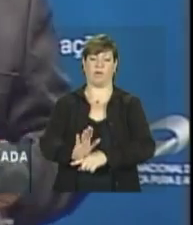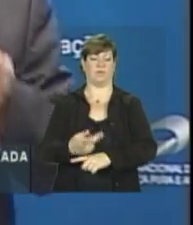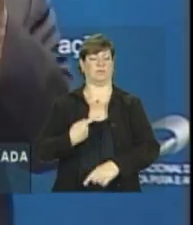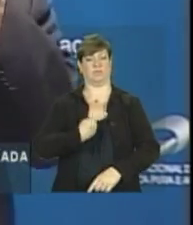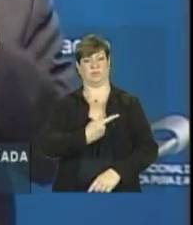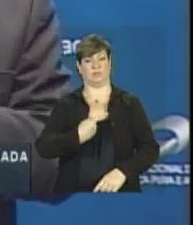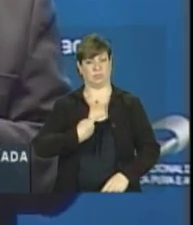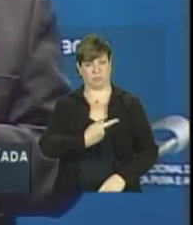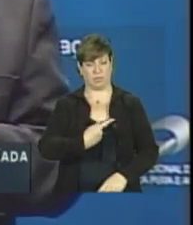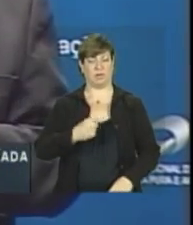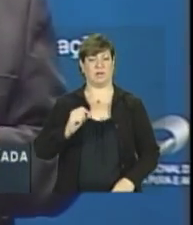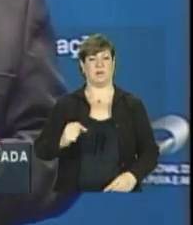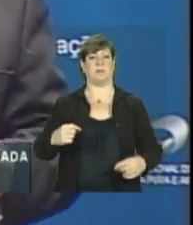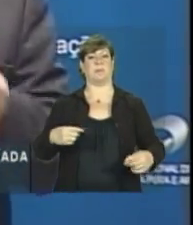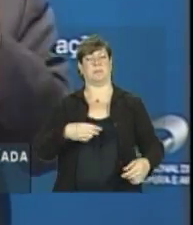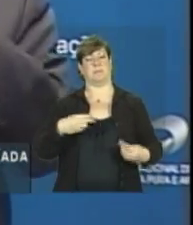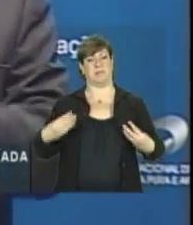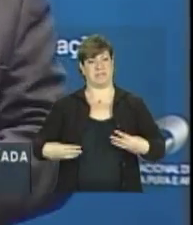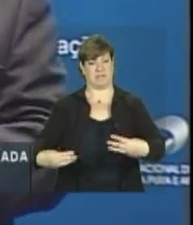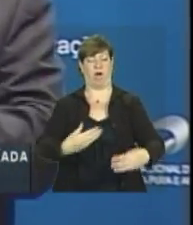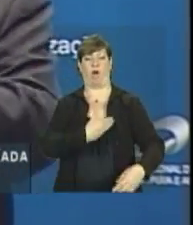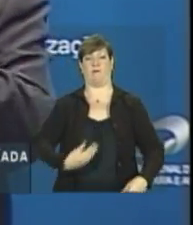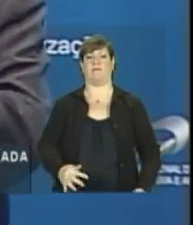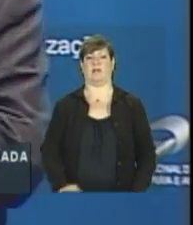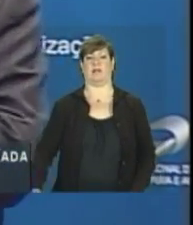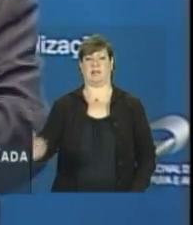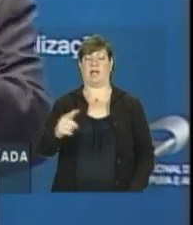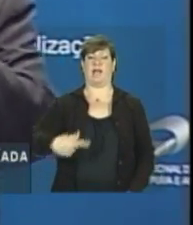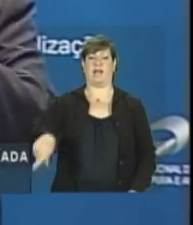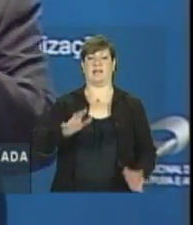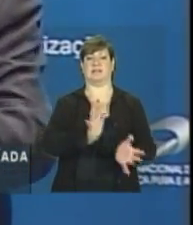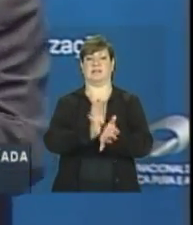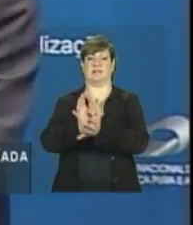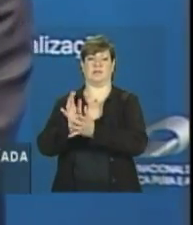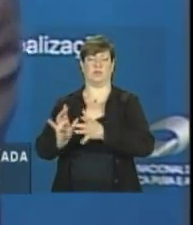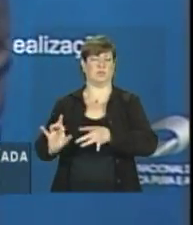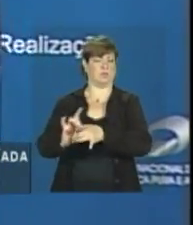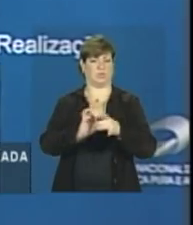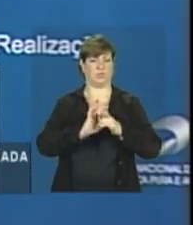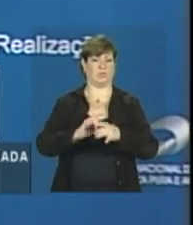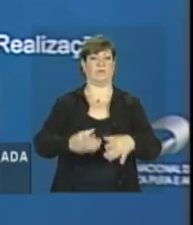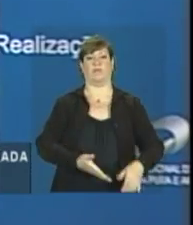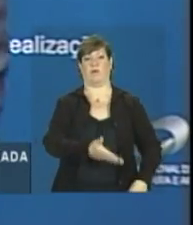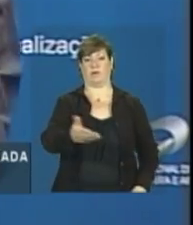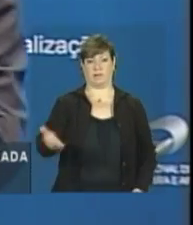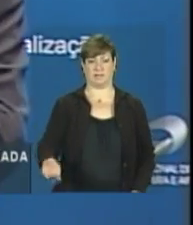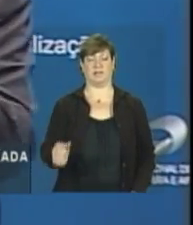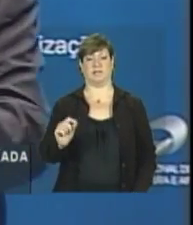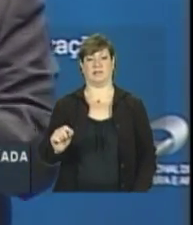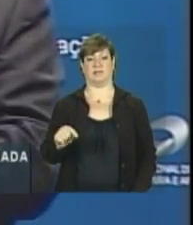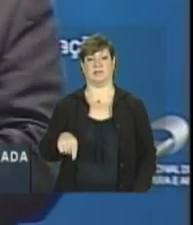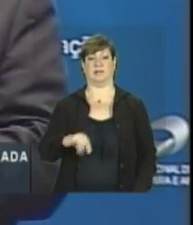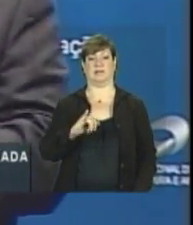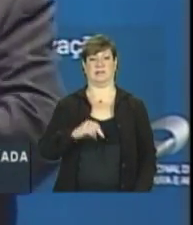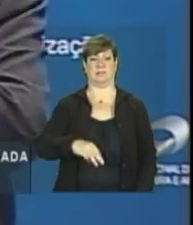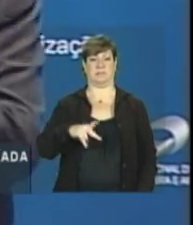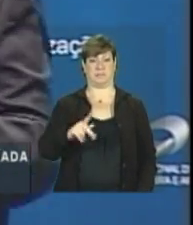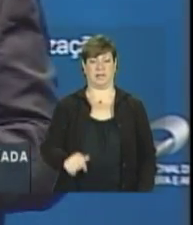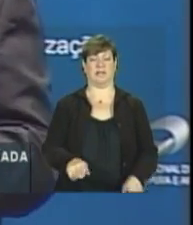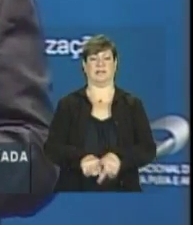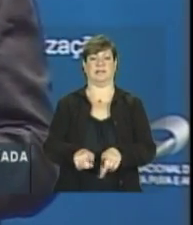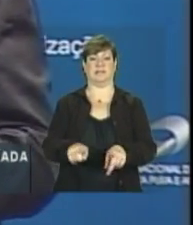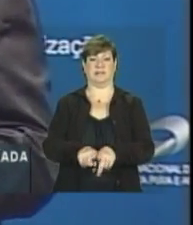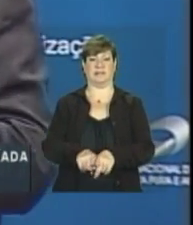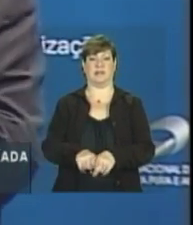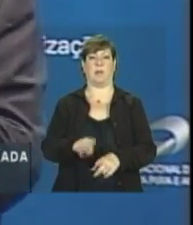dois ministérios, do governo federal e dessas instituições que estão bem perto de vocês, que, no caso, é o INPA, esse